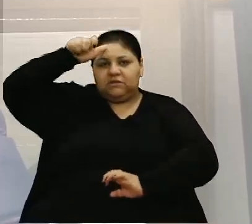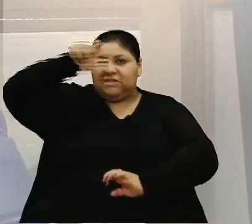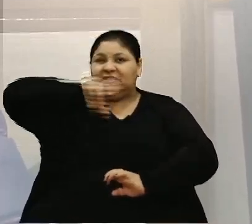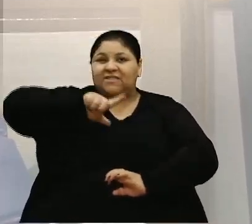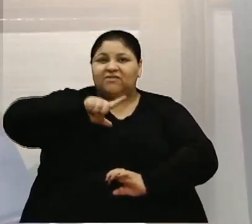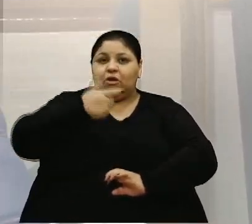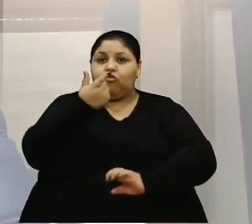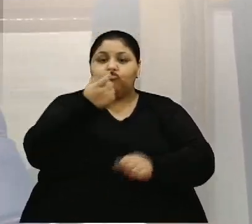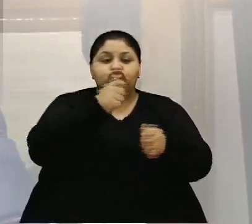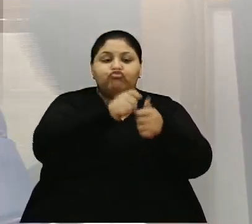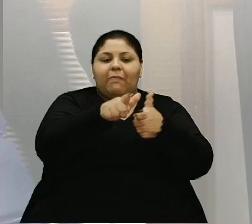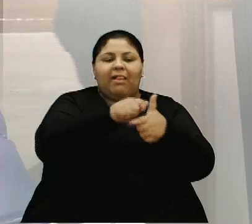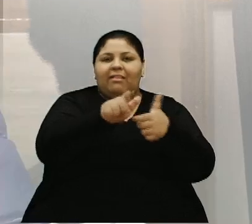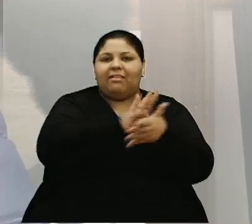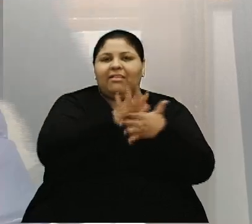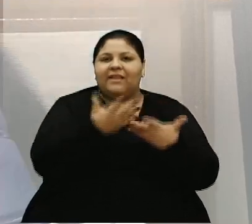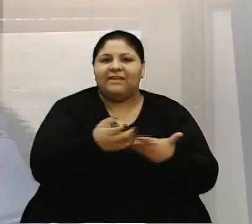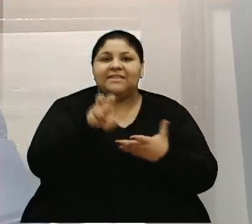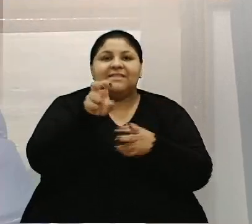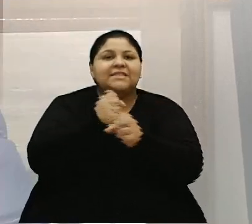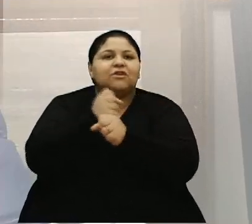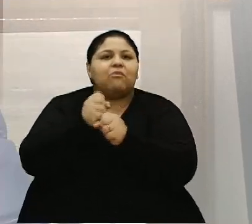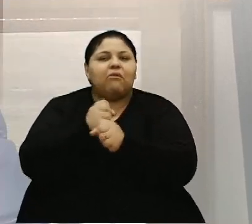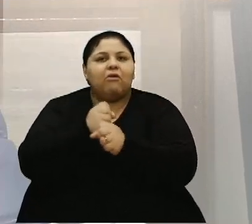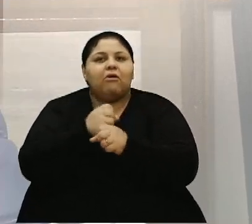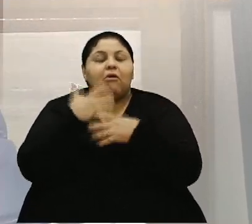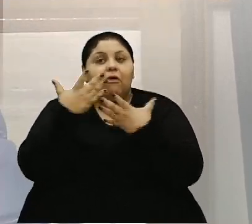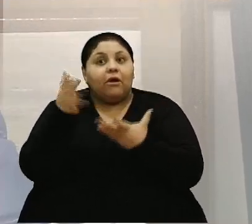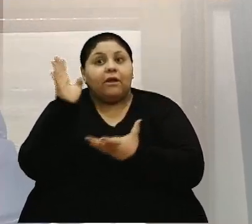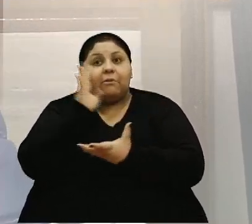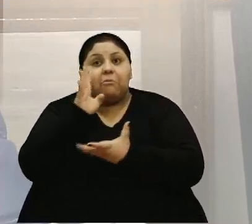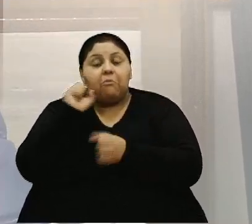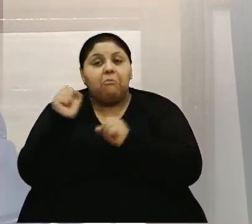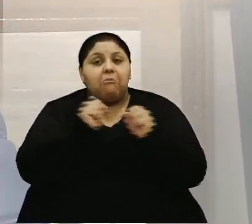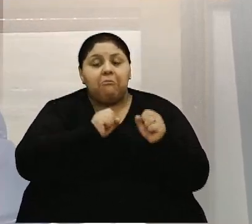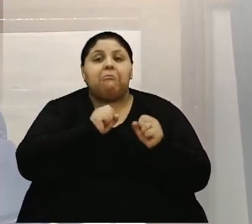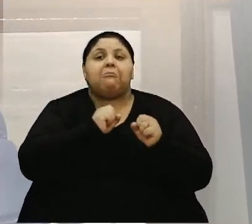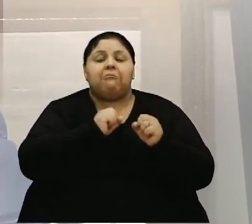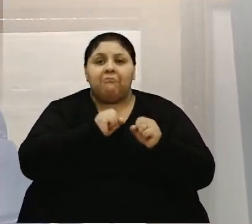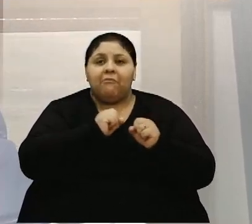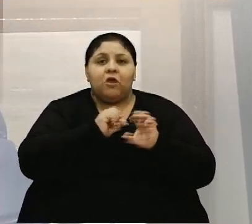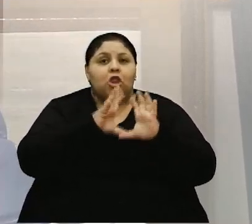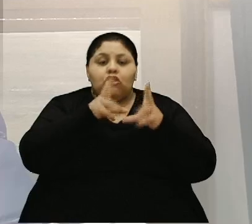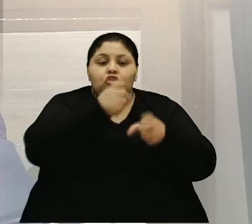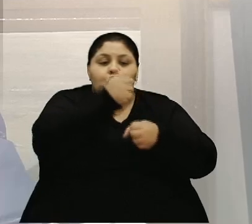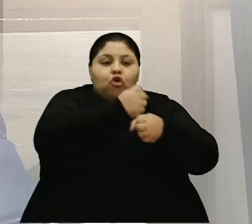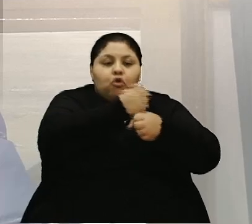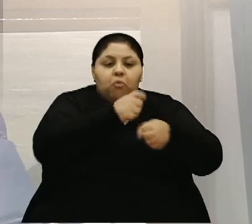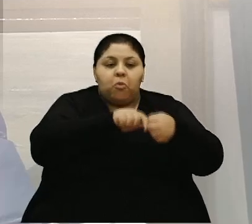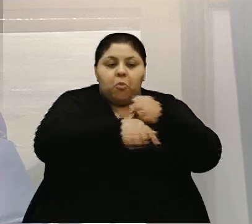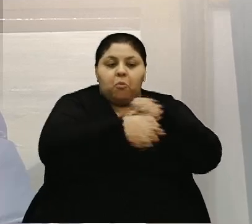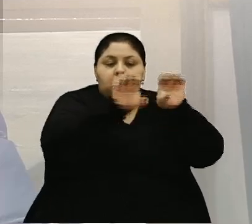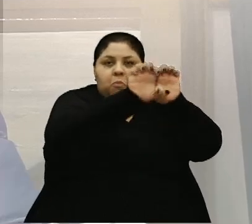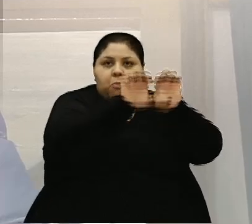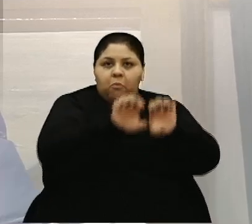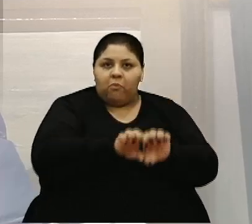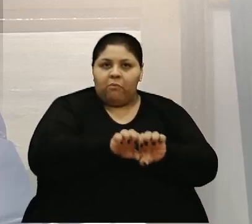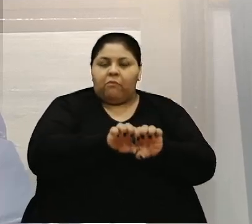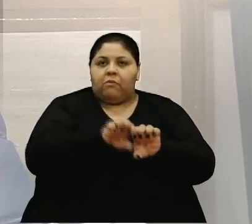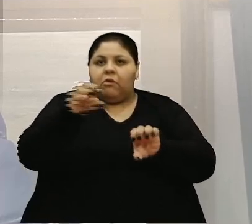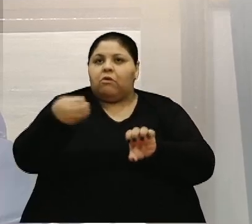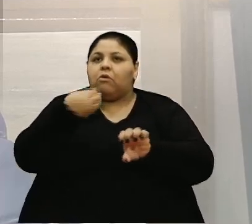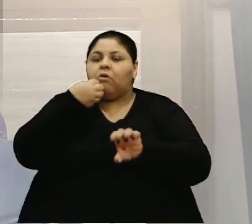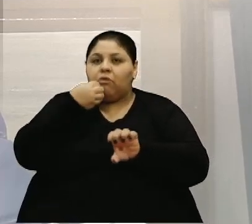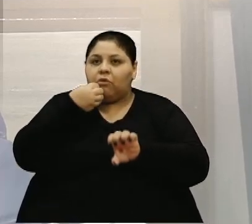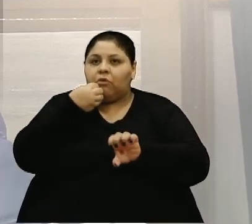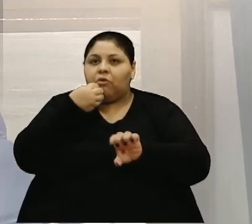custo do aluguel por 5 anos, olha que coisa incrível, vai poder fazer, né, toda a reforma, investir na infraestrutura, e certamente eles